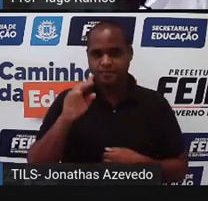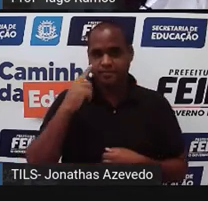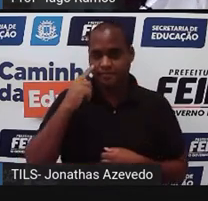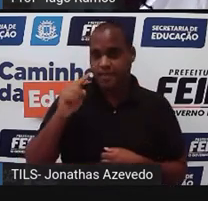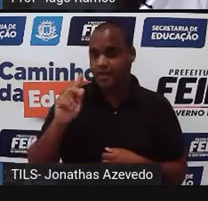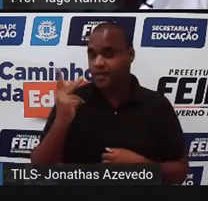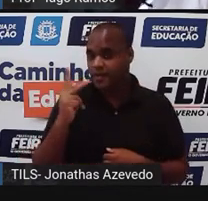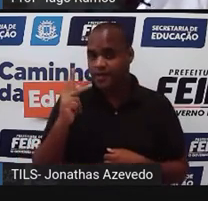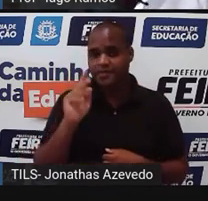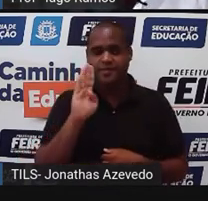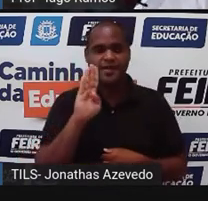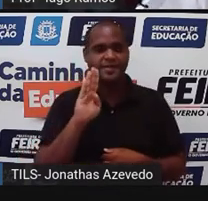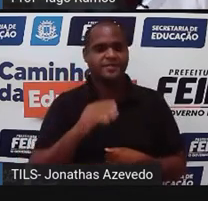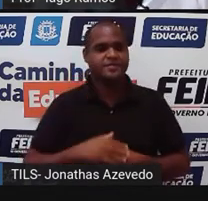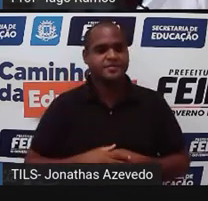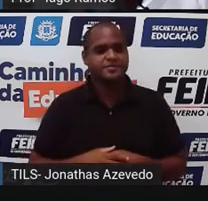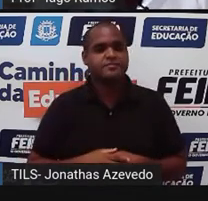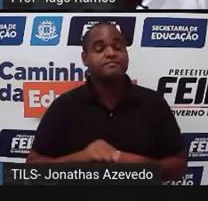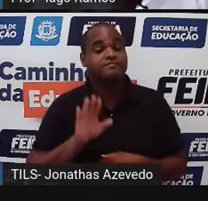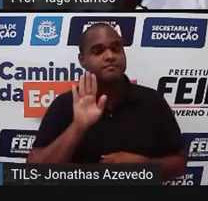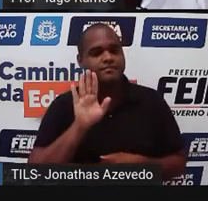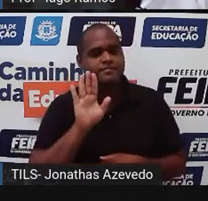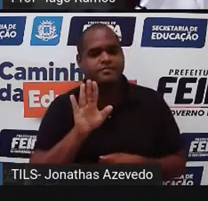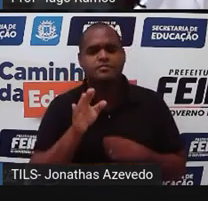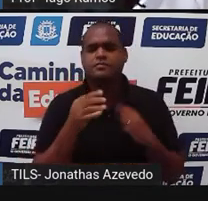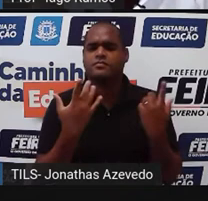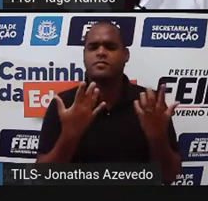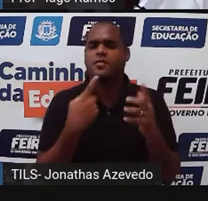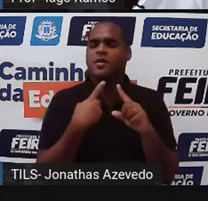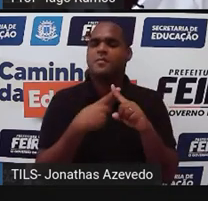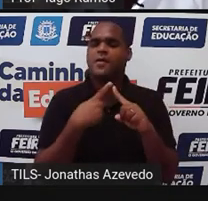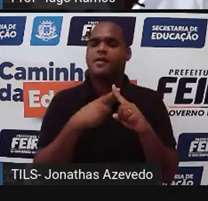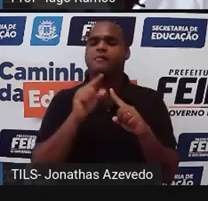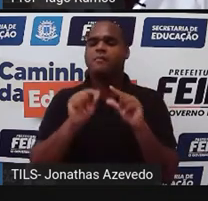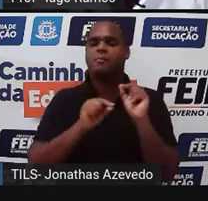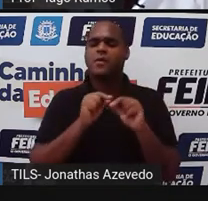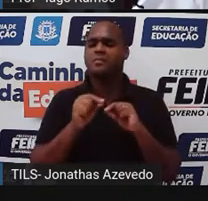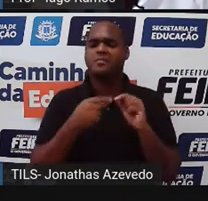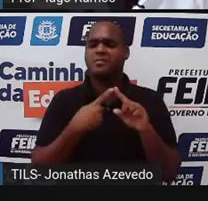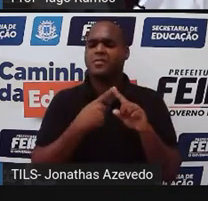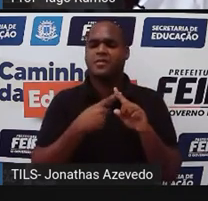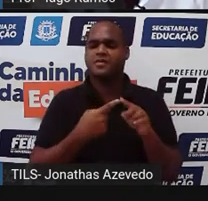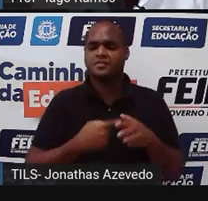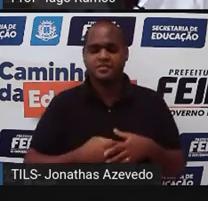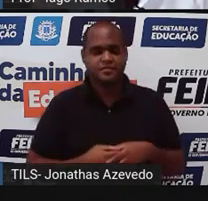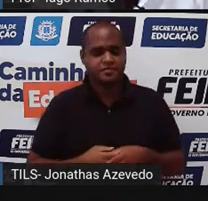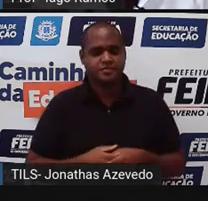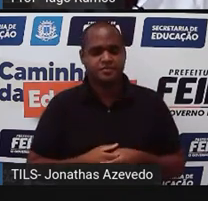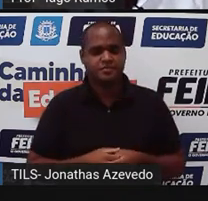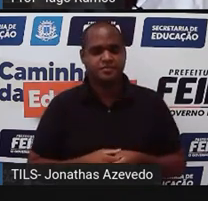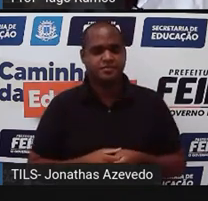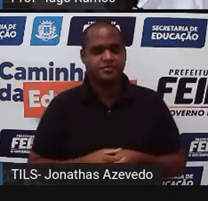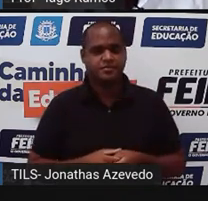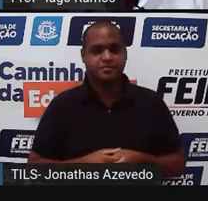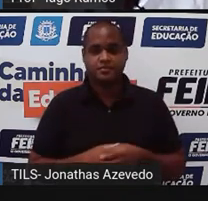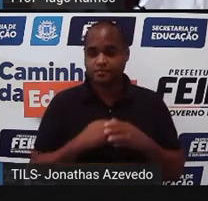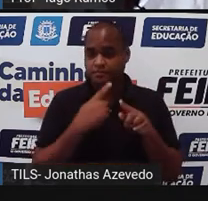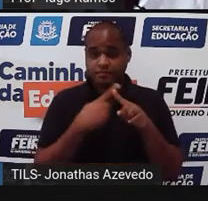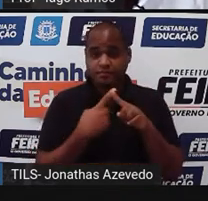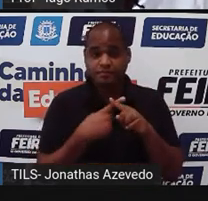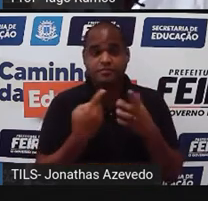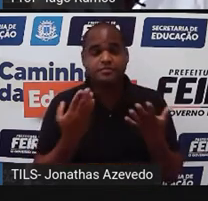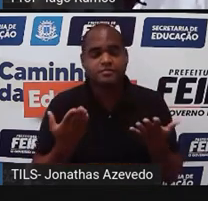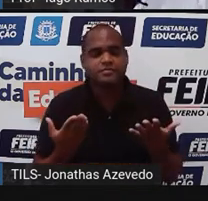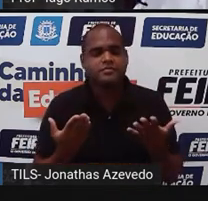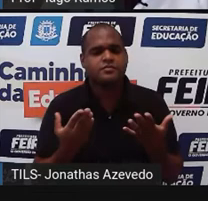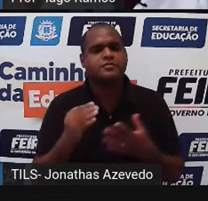altura dividido por dois mas por que que é dessa forma E por quê que é